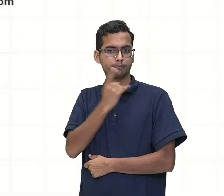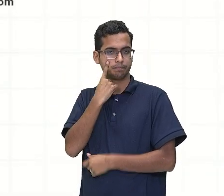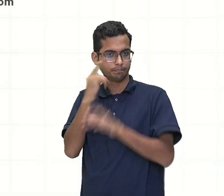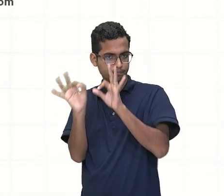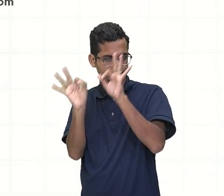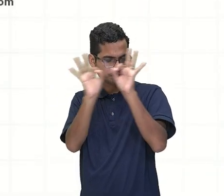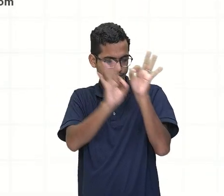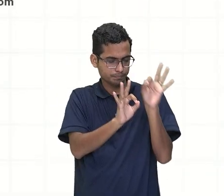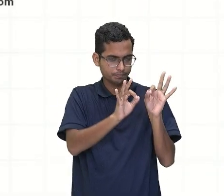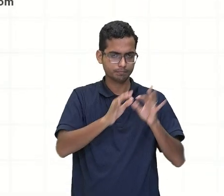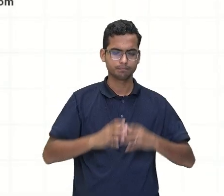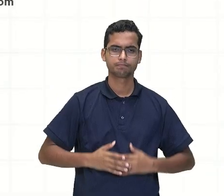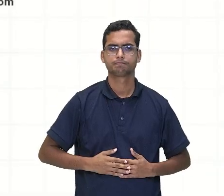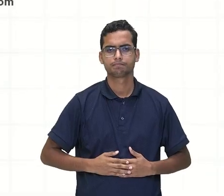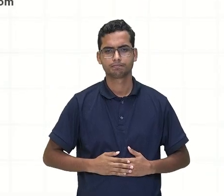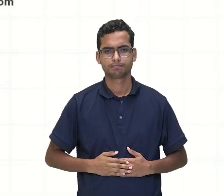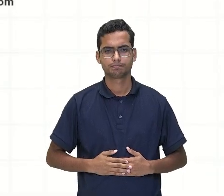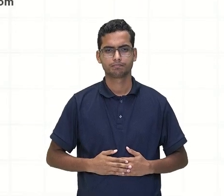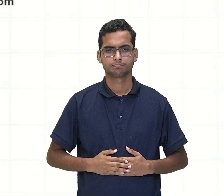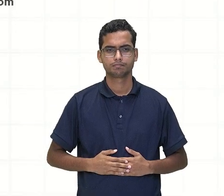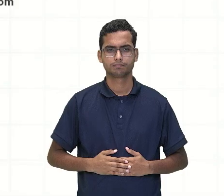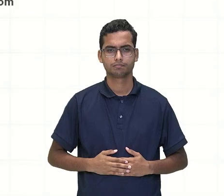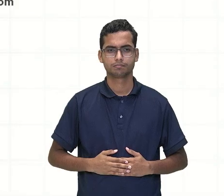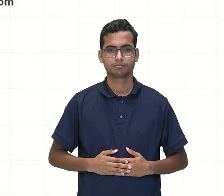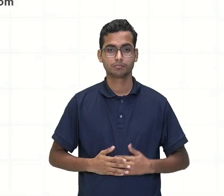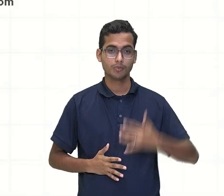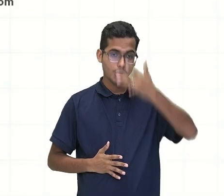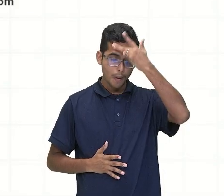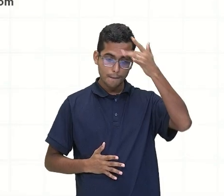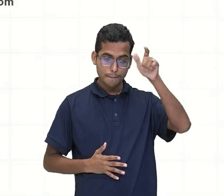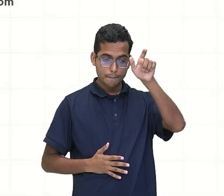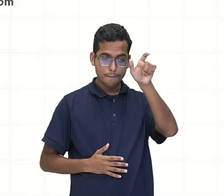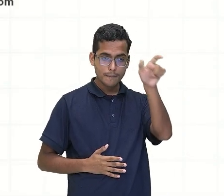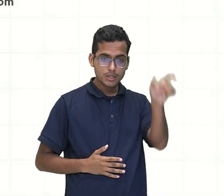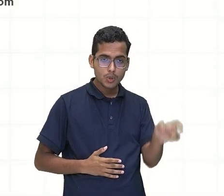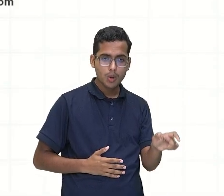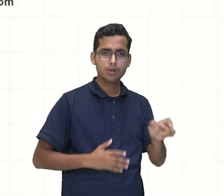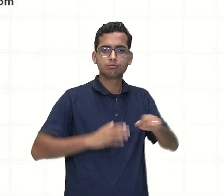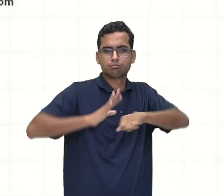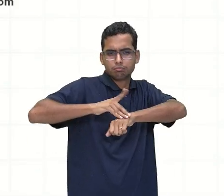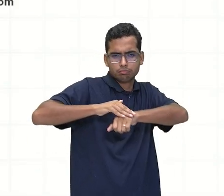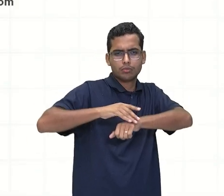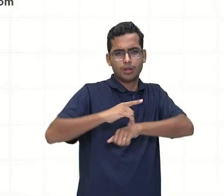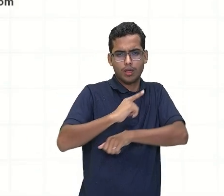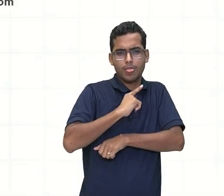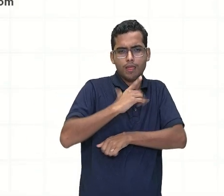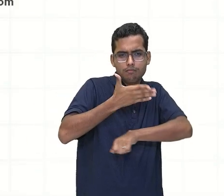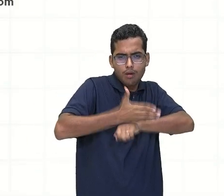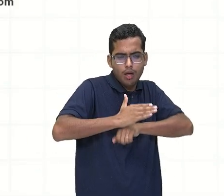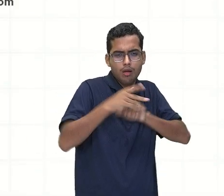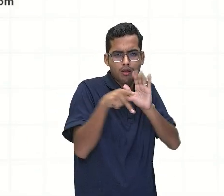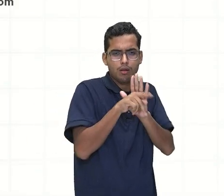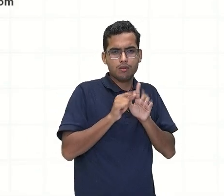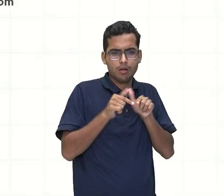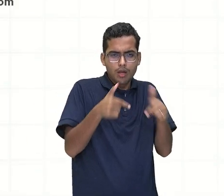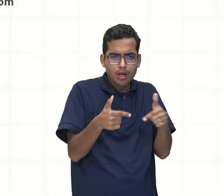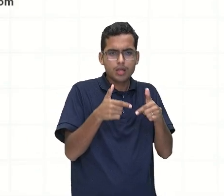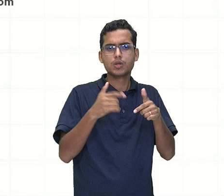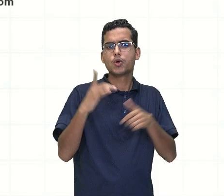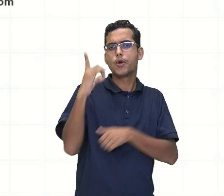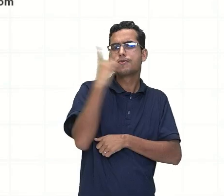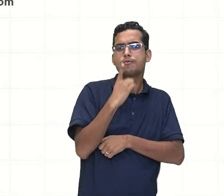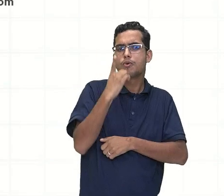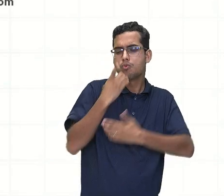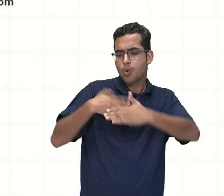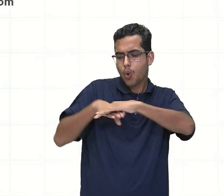Para pensar que pacientes que mantêm práticas espirituais, como a oração ou a meditação,